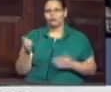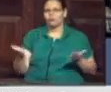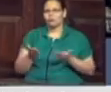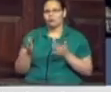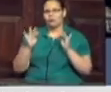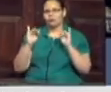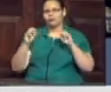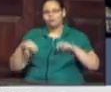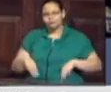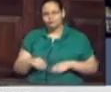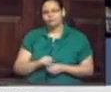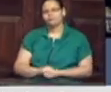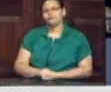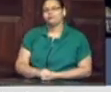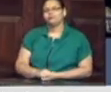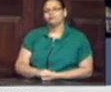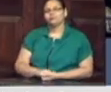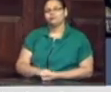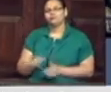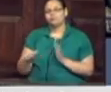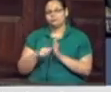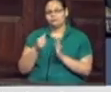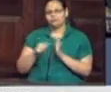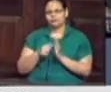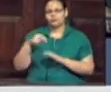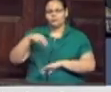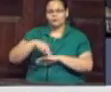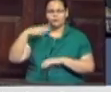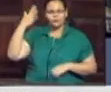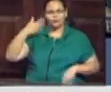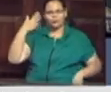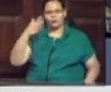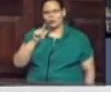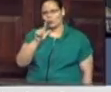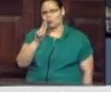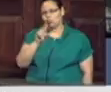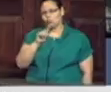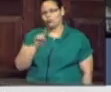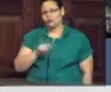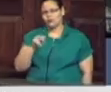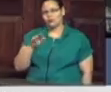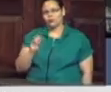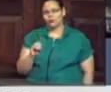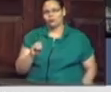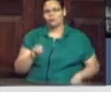ao expediente final. Primeiro orador inscrito é o nobre deputado Luiz Paulo.